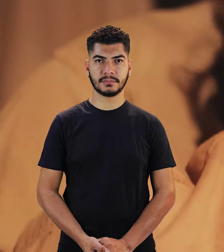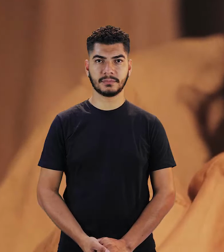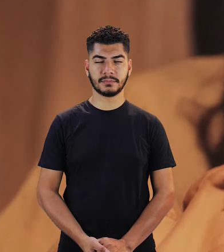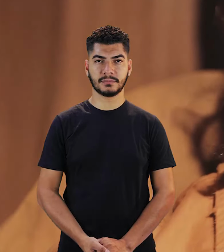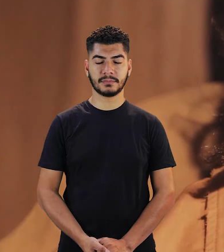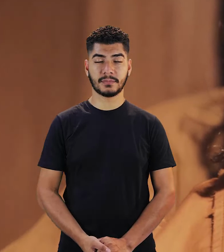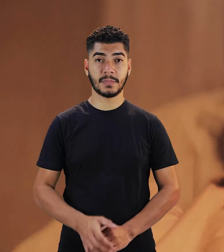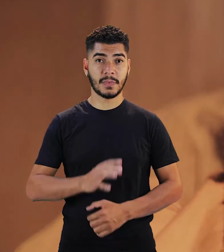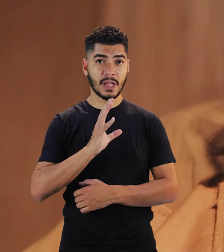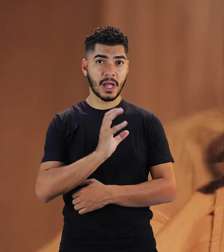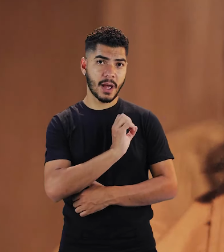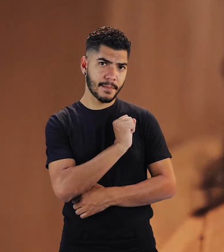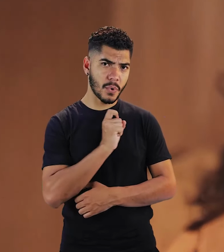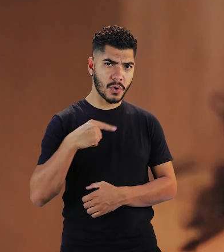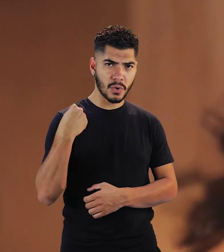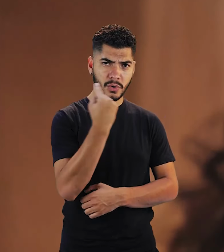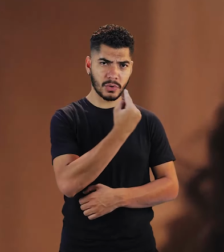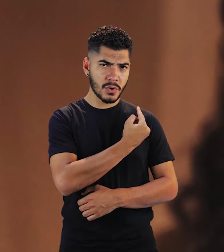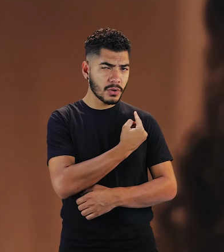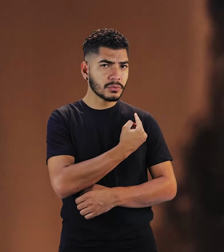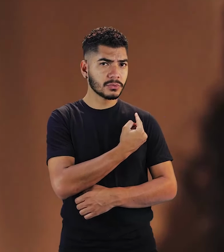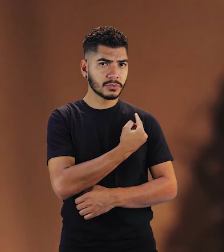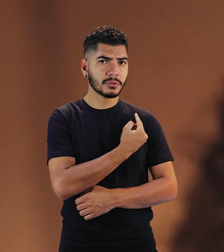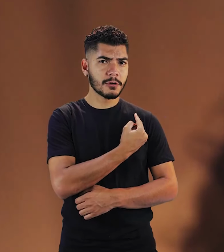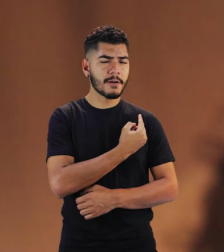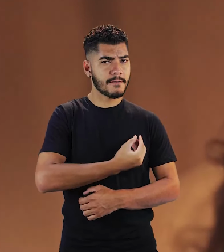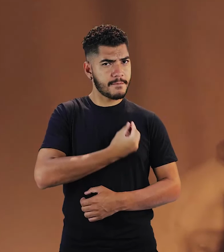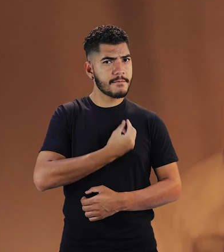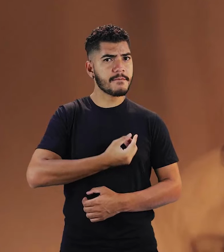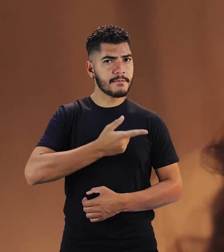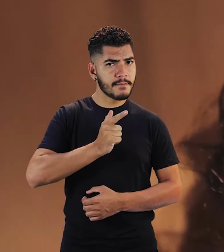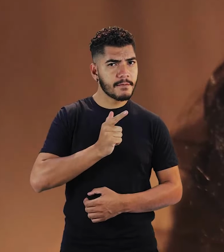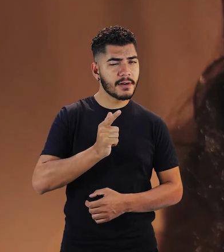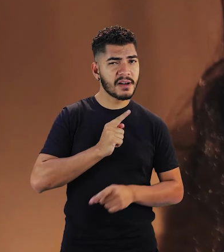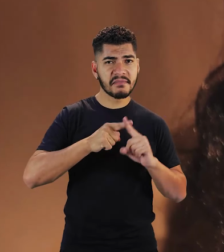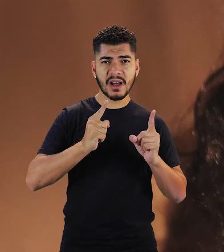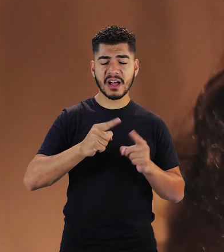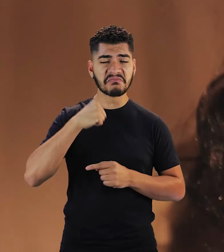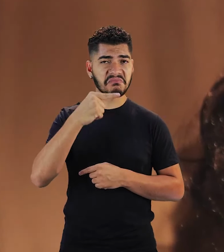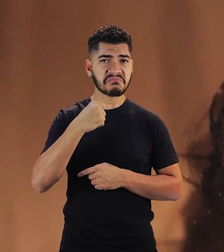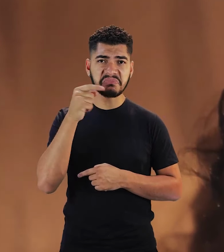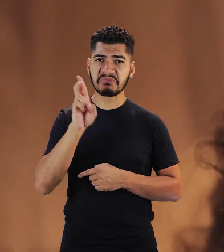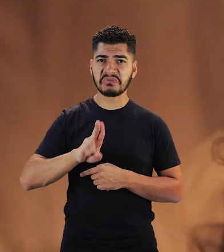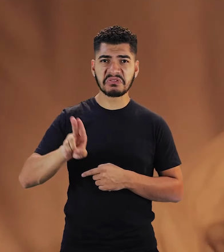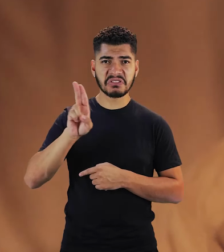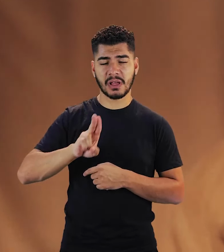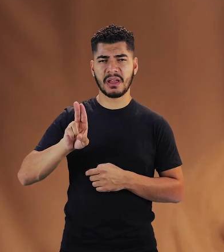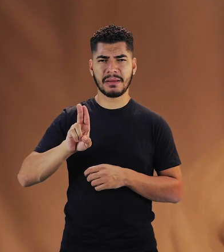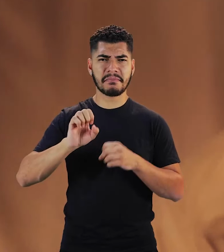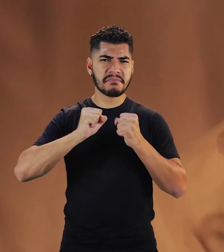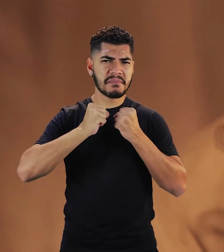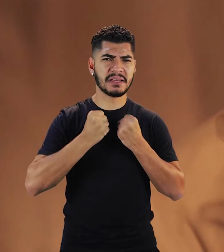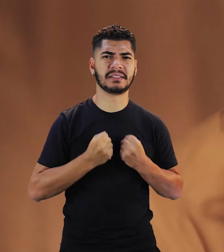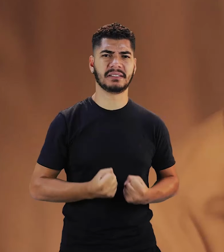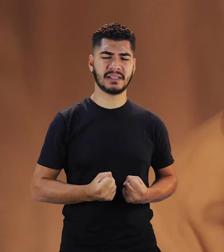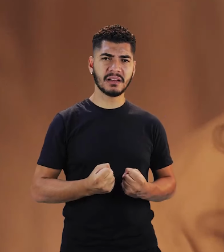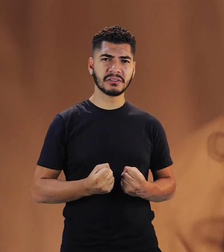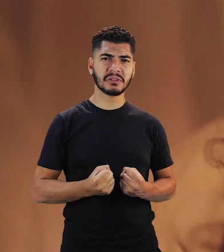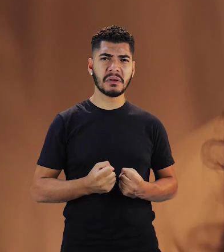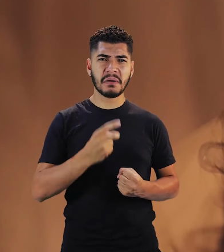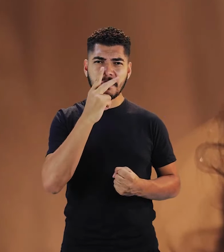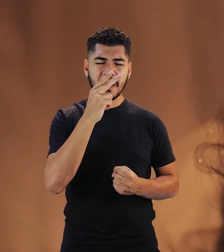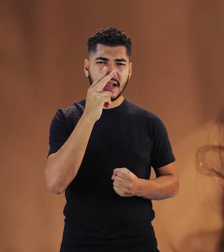Nosso amor, sem dúvida, estava presente ainda, mas simplesmente inutilizável. Pesado, inerte, estéril como